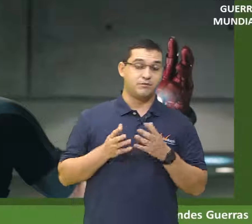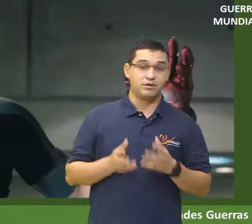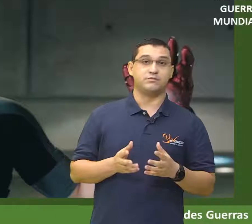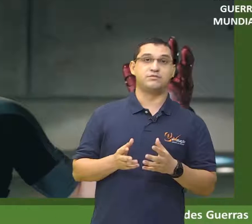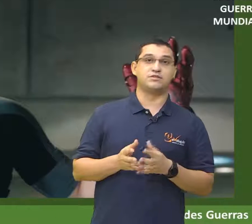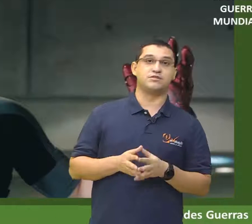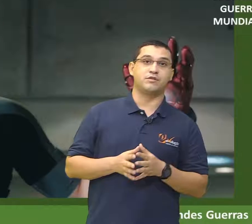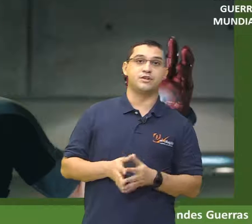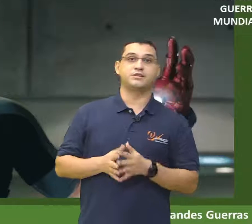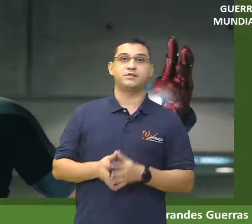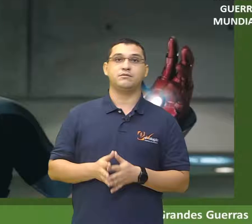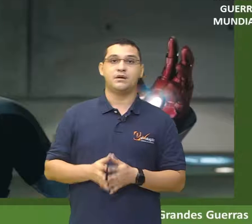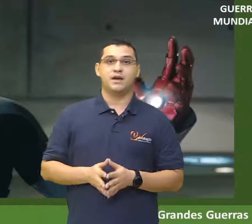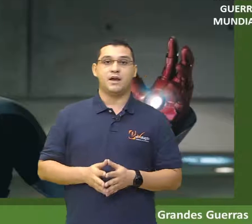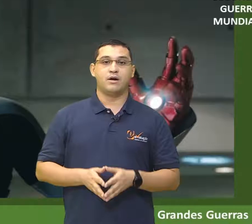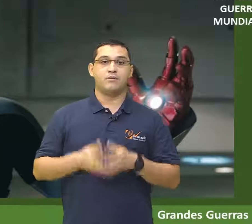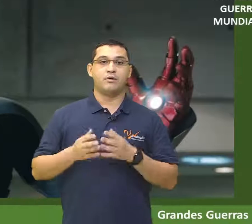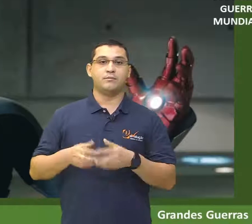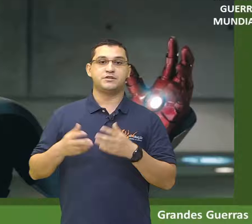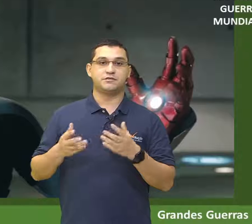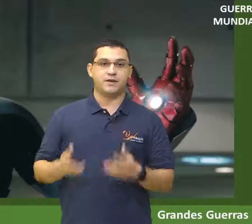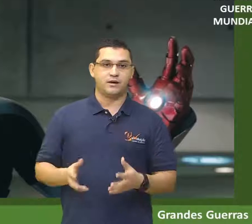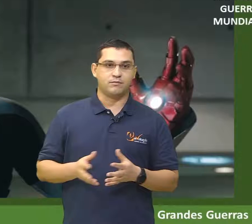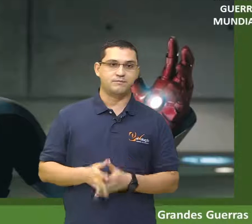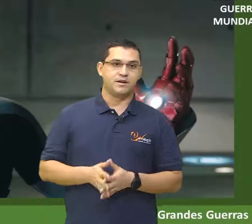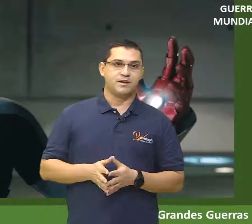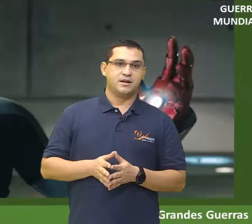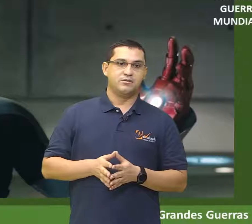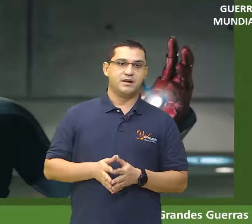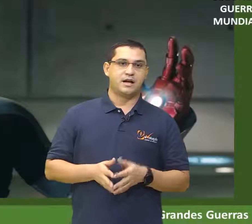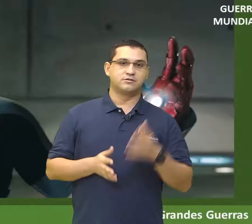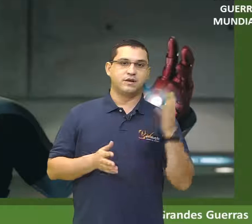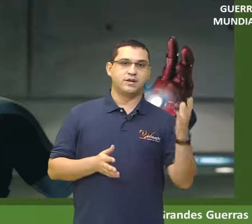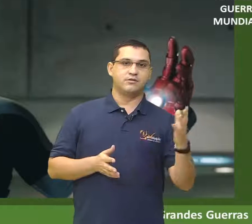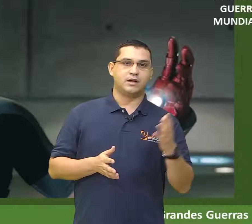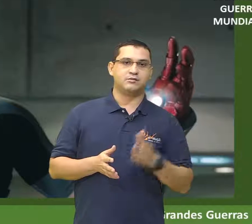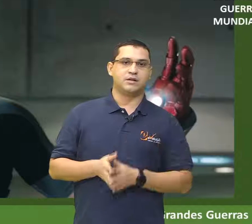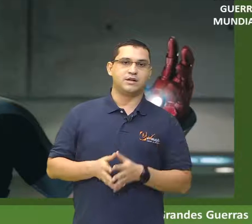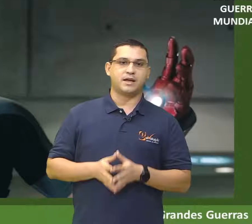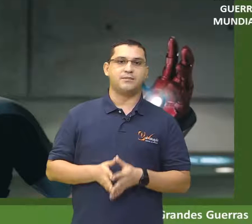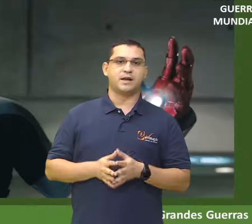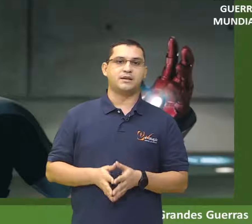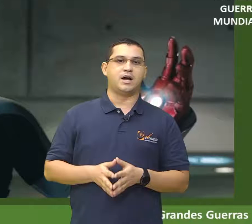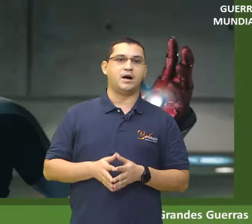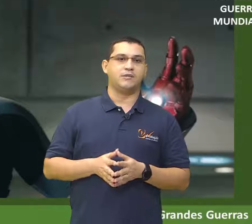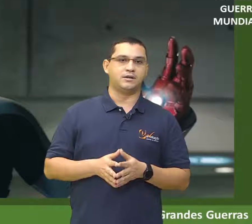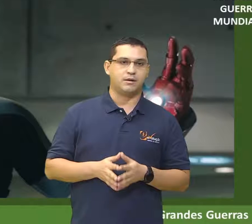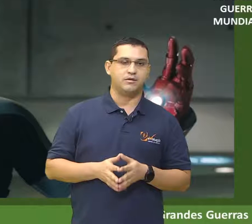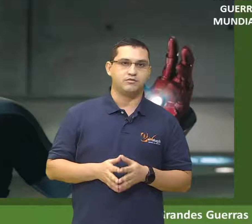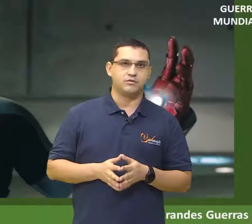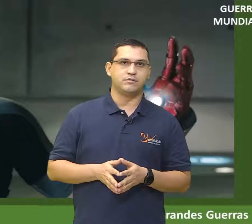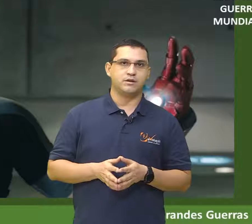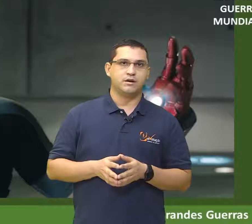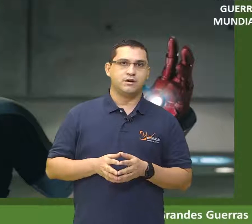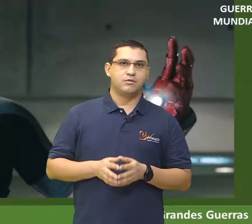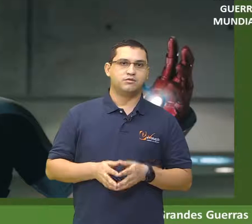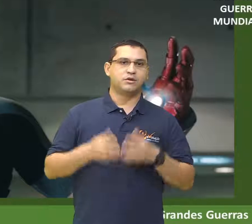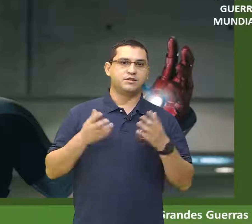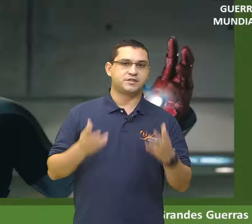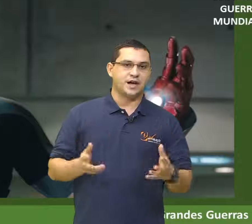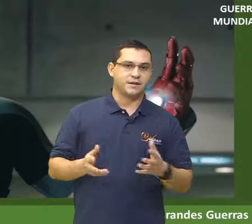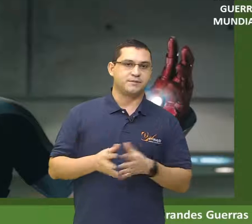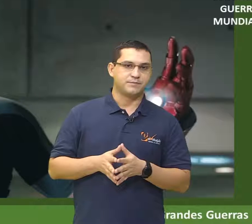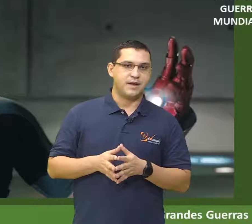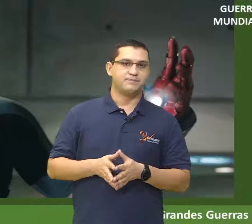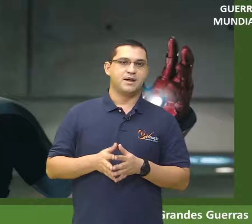para muitos desconhecido, é o Homem de Ferro. No caso aí, o ator que interpreta, Robert Downey Jr., o